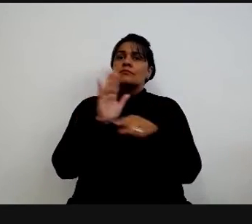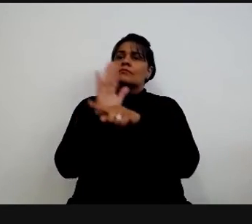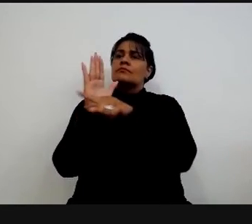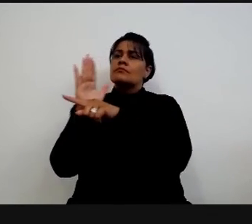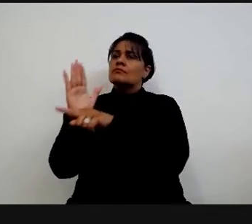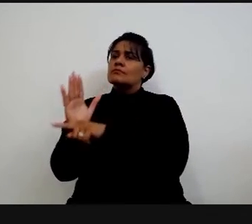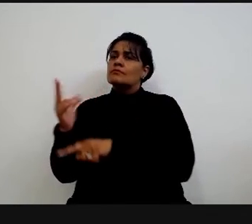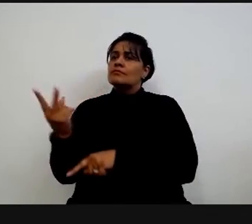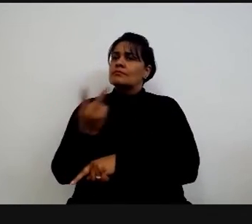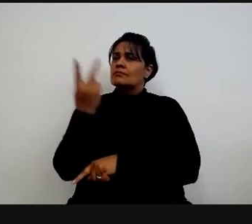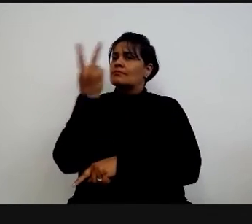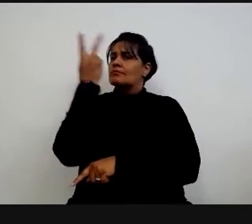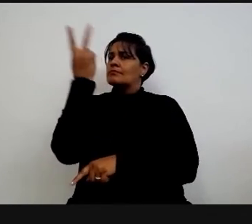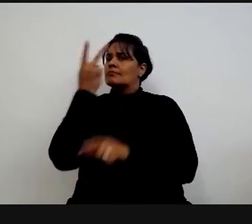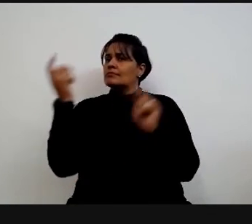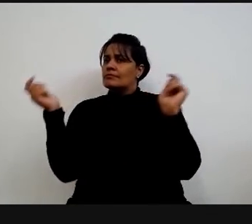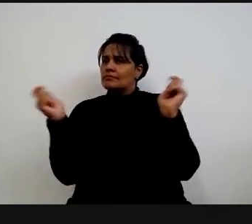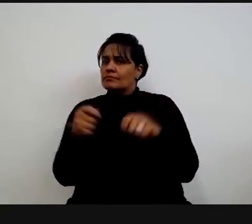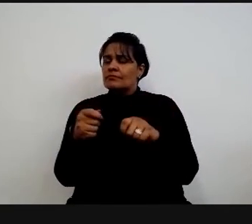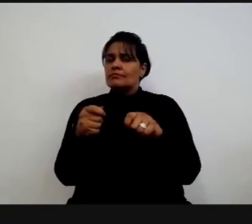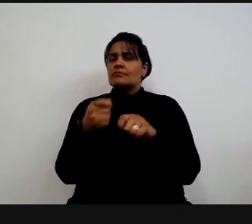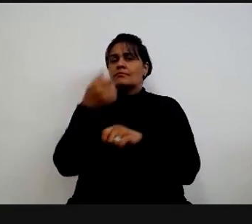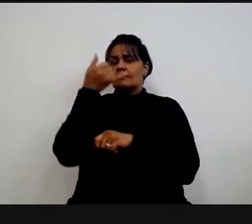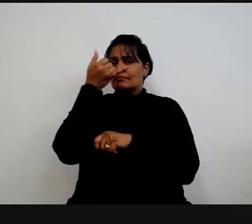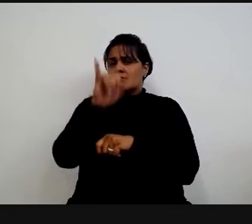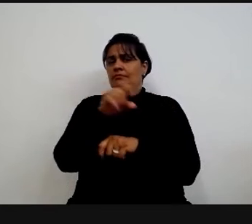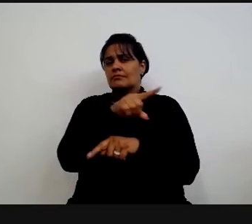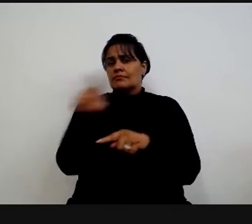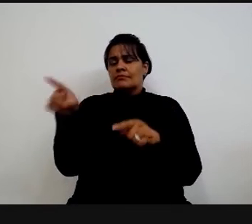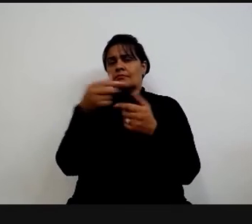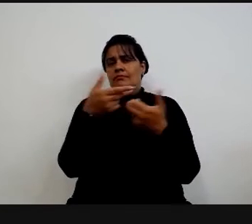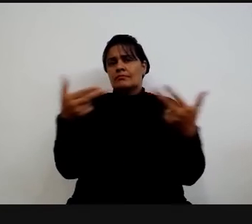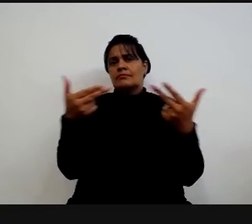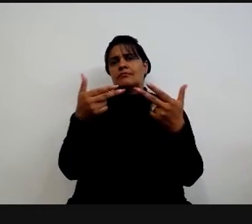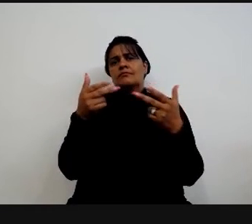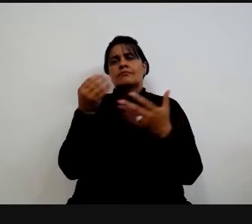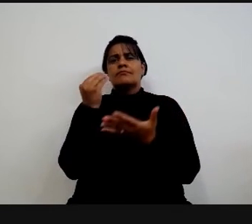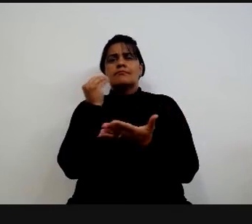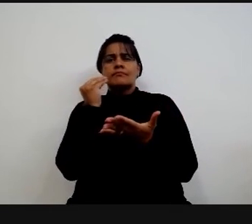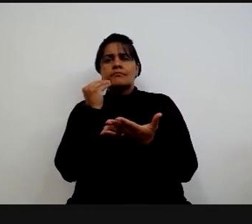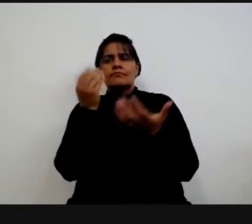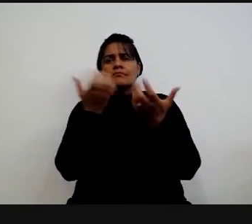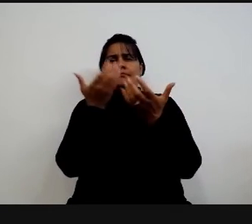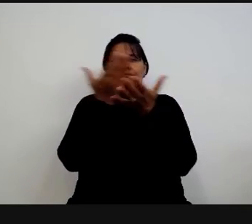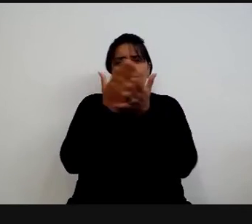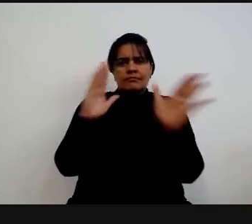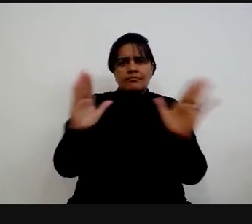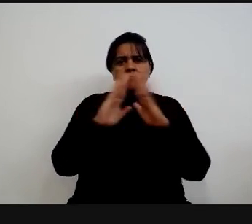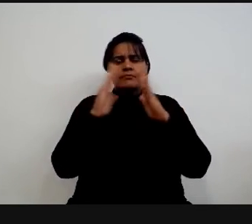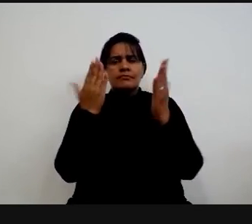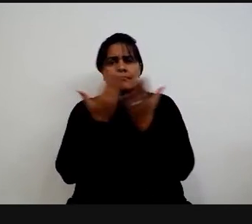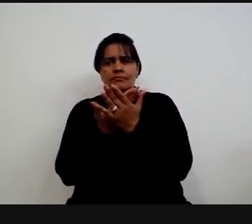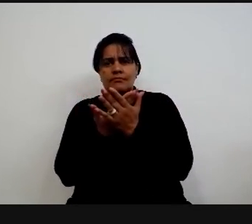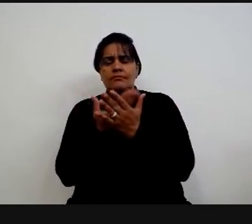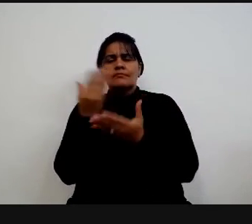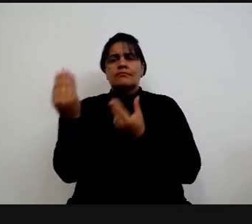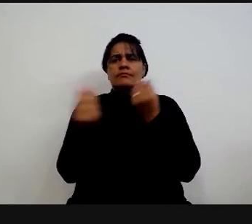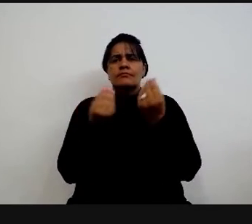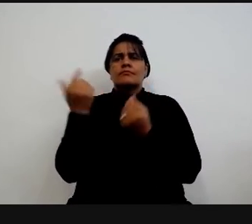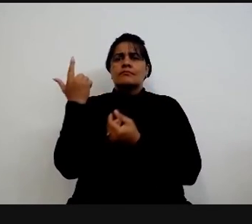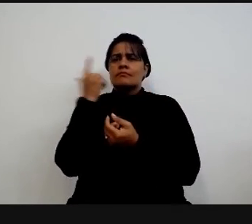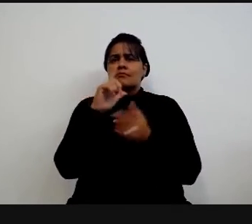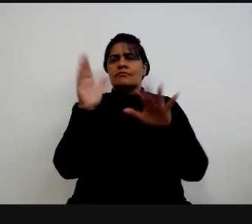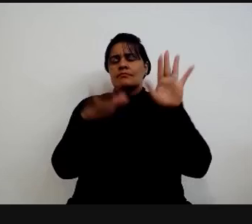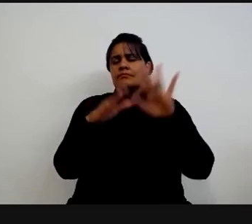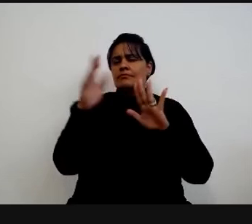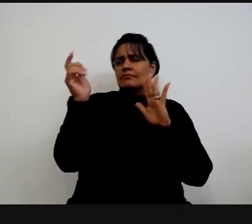tão internalizados que nessas ameaças que vocês falaram, tentativa de acabar com as escolas, ocorram por